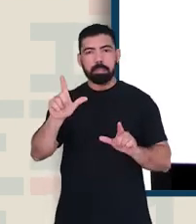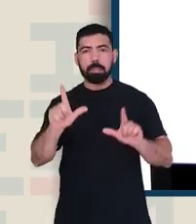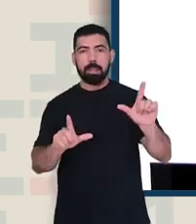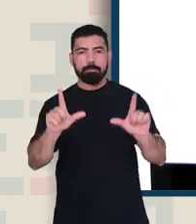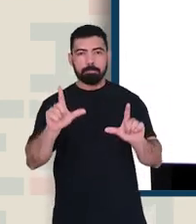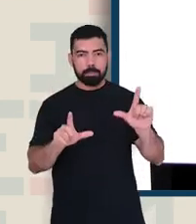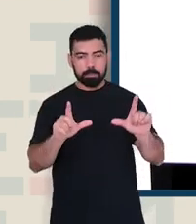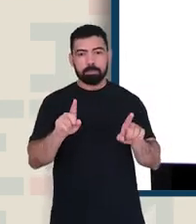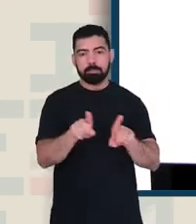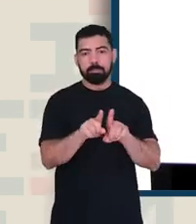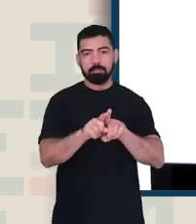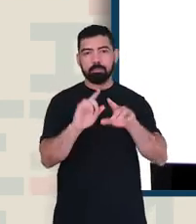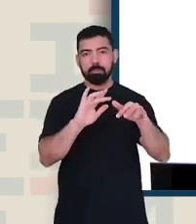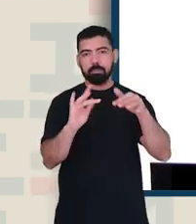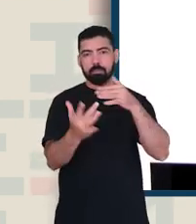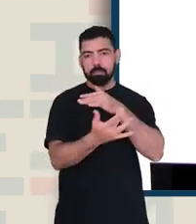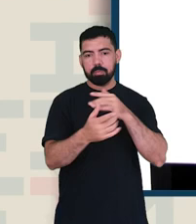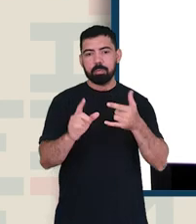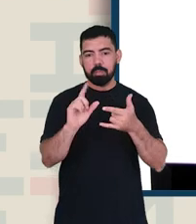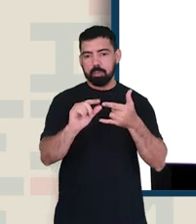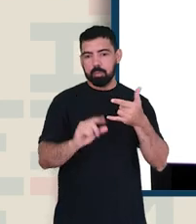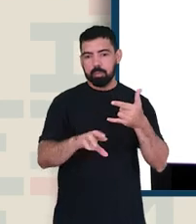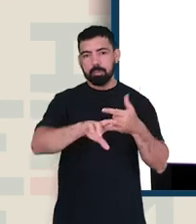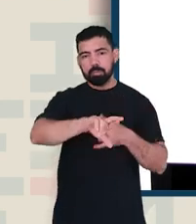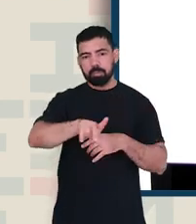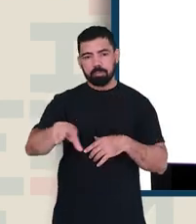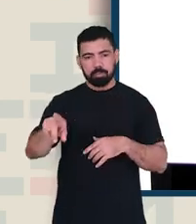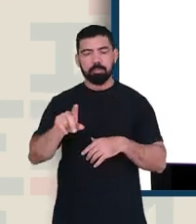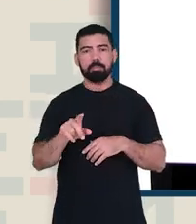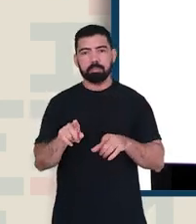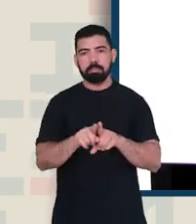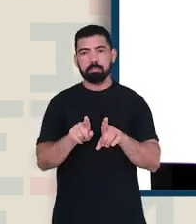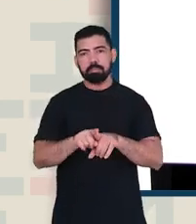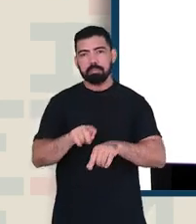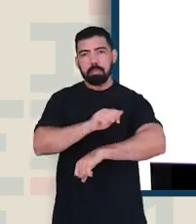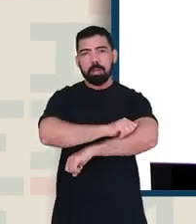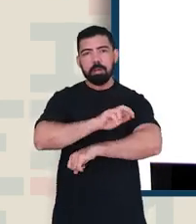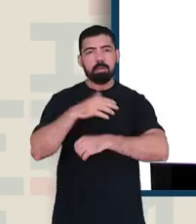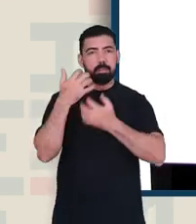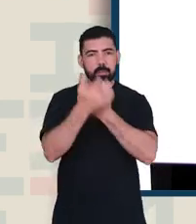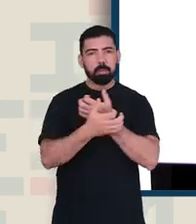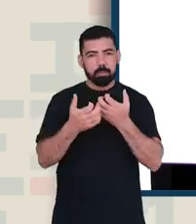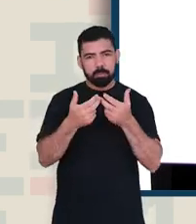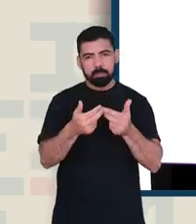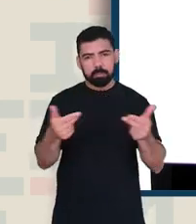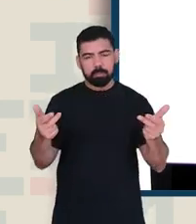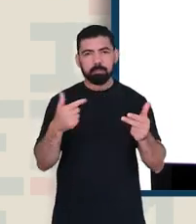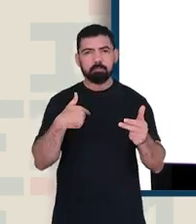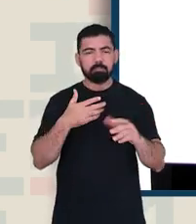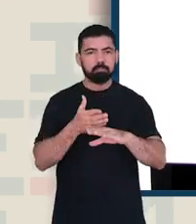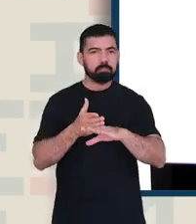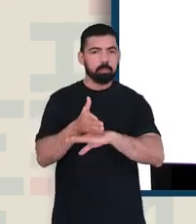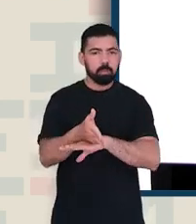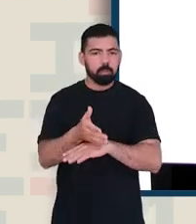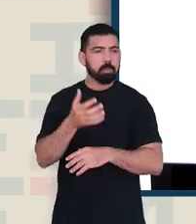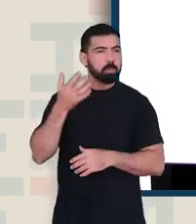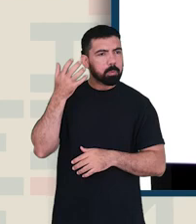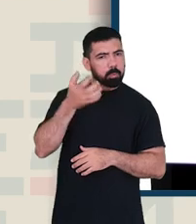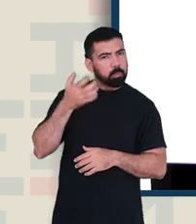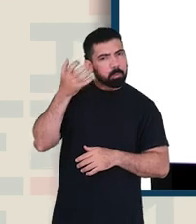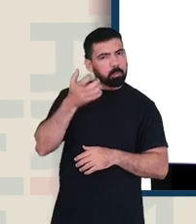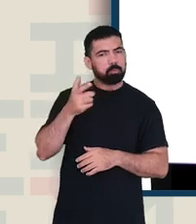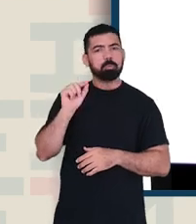TV, redes sociais, YouTube e streams e essas coisas, a gente escuta música